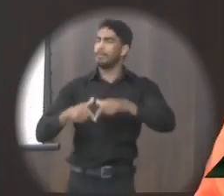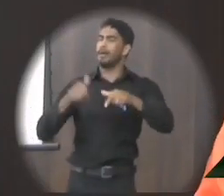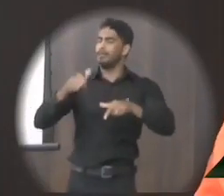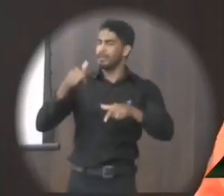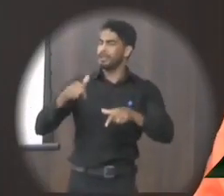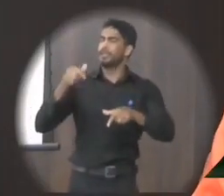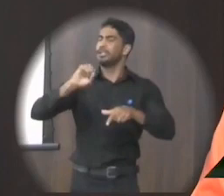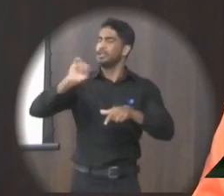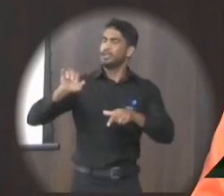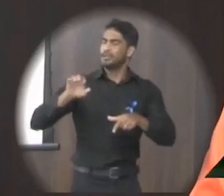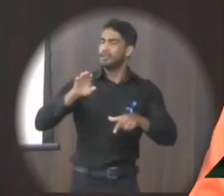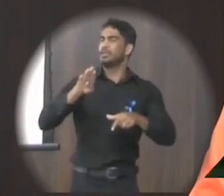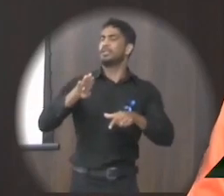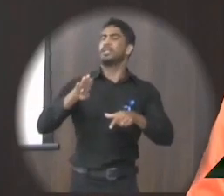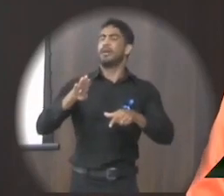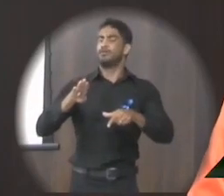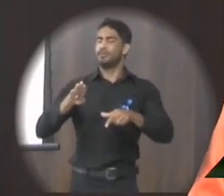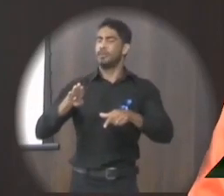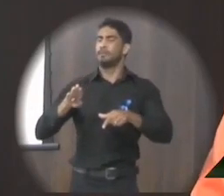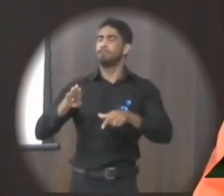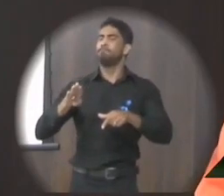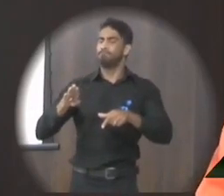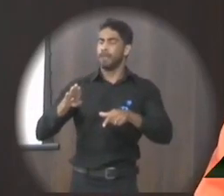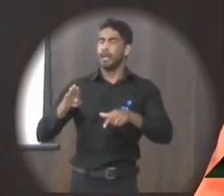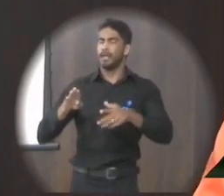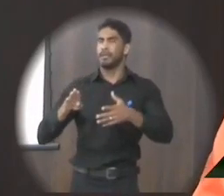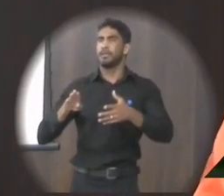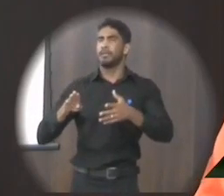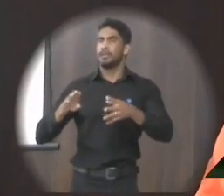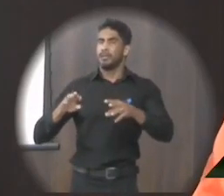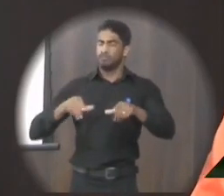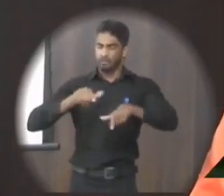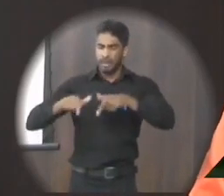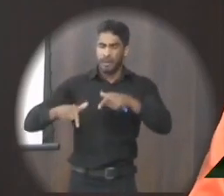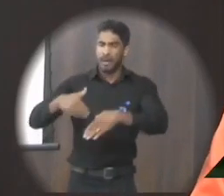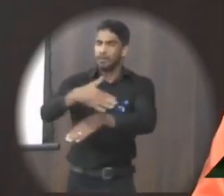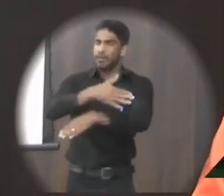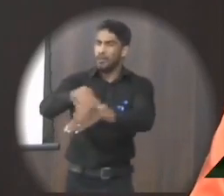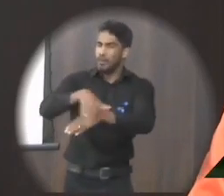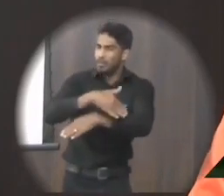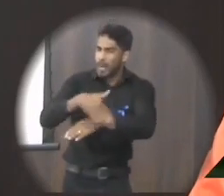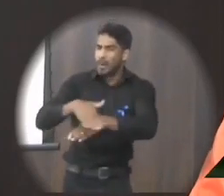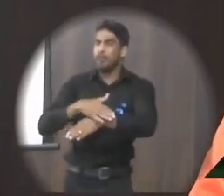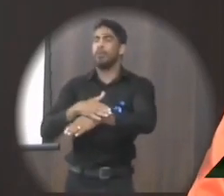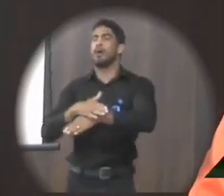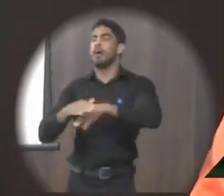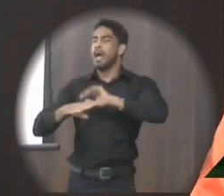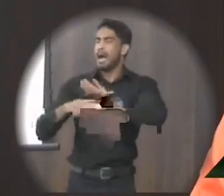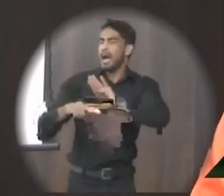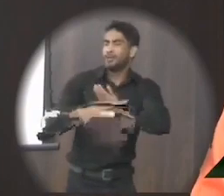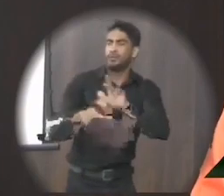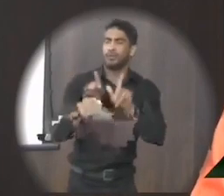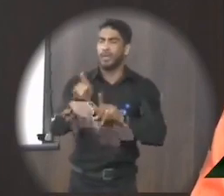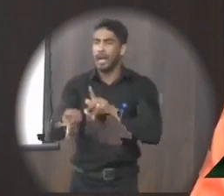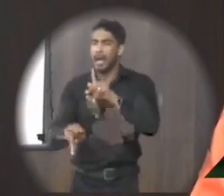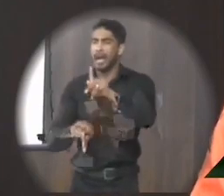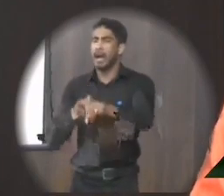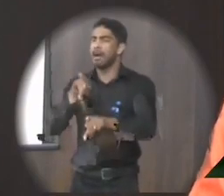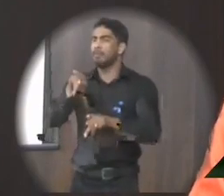trabalho de operacional, basicamente, é o trabalho de rua, a gente atende a população,